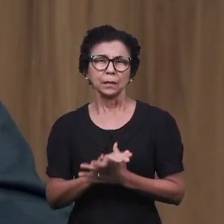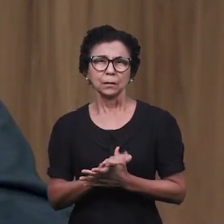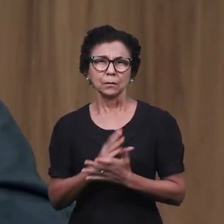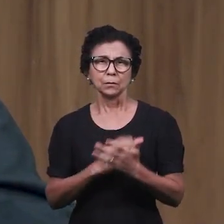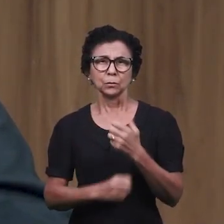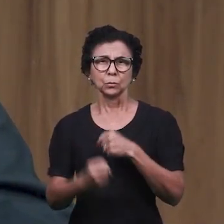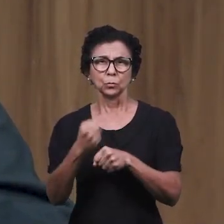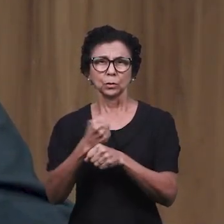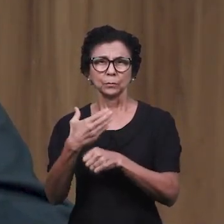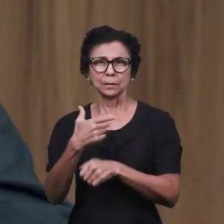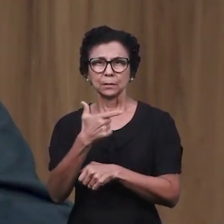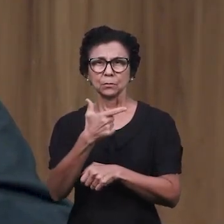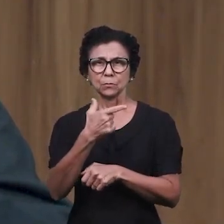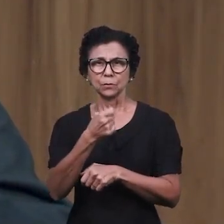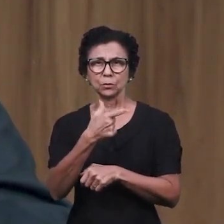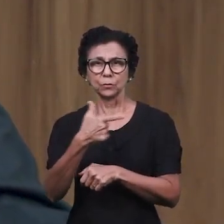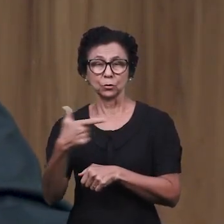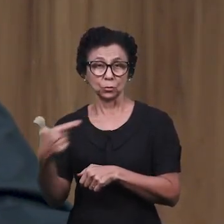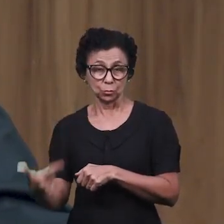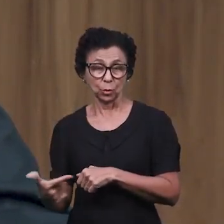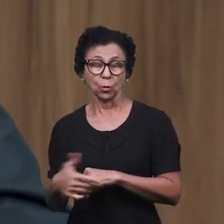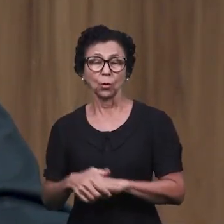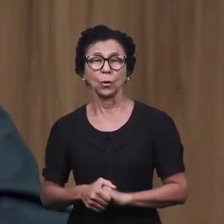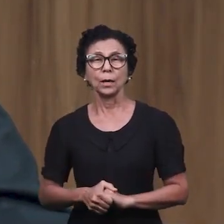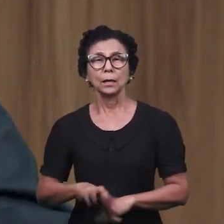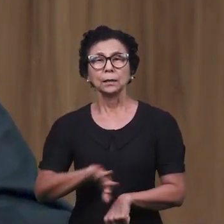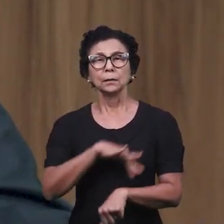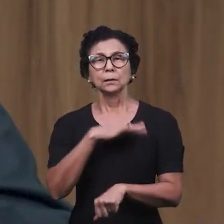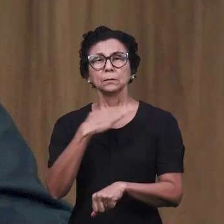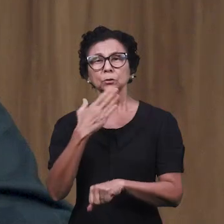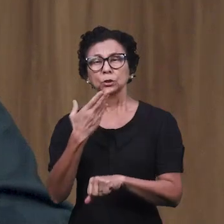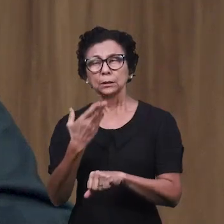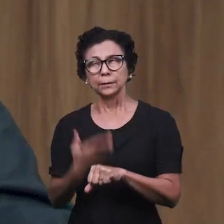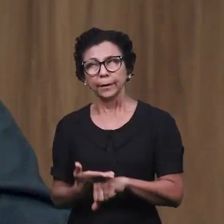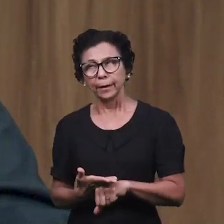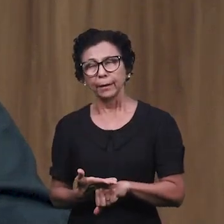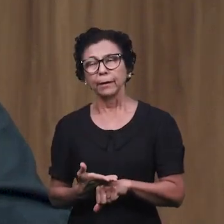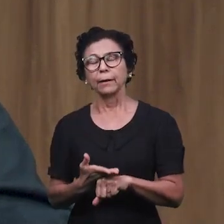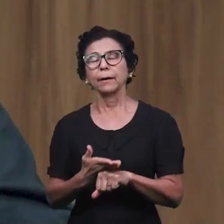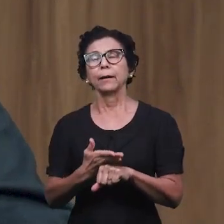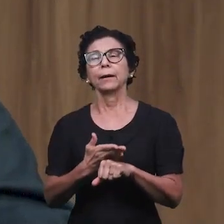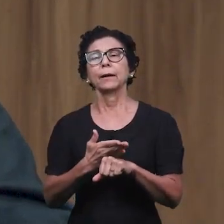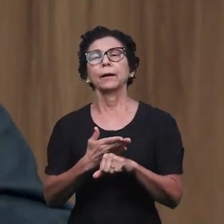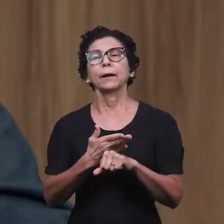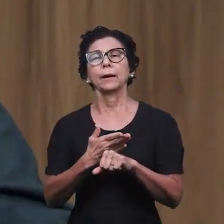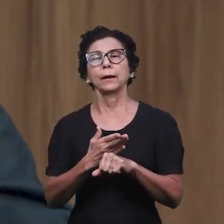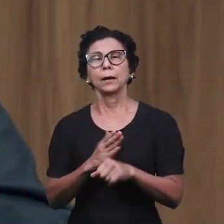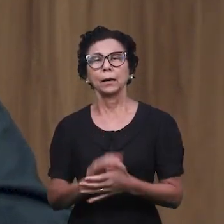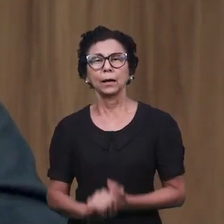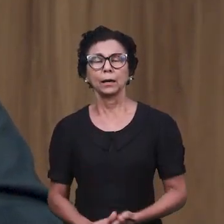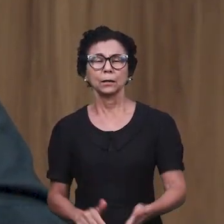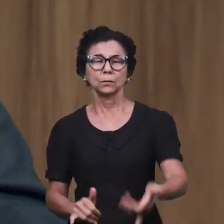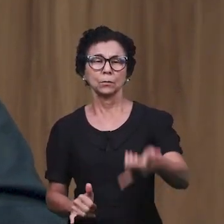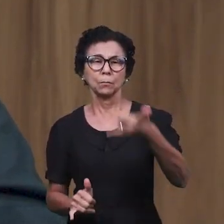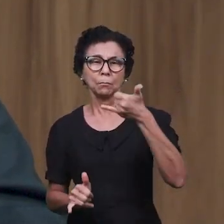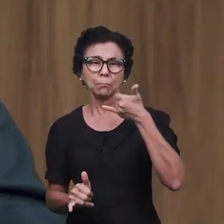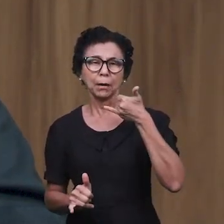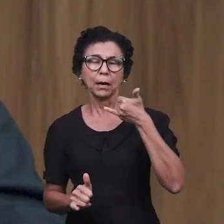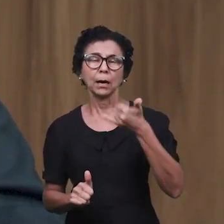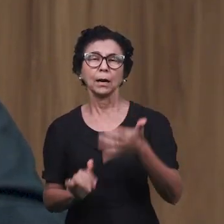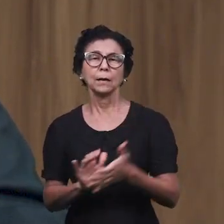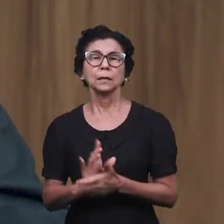uso prolongado de plataformas com esse formato pode alterar o tempo de respostas do cérebro, reduzir